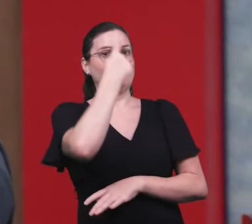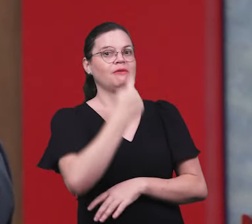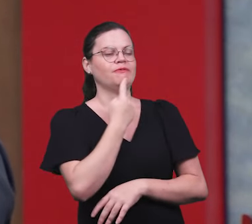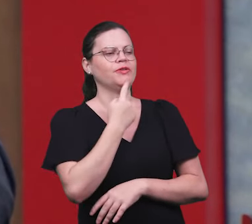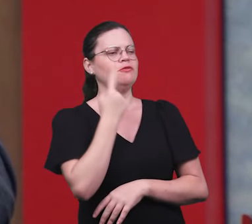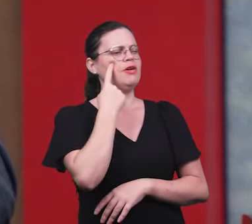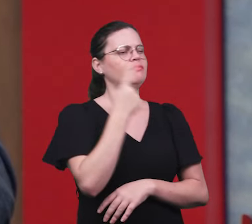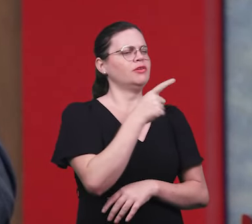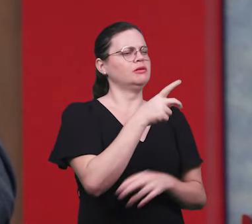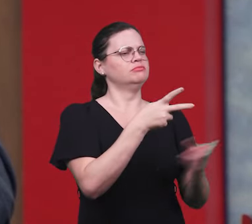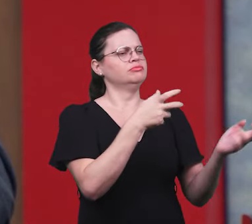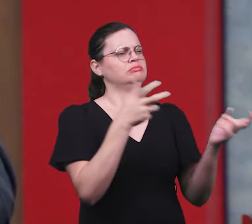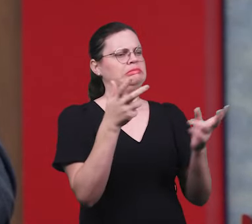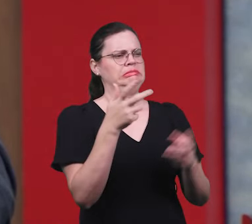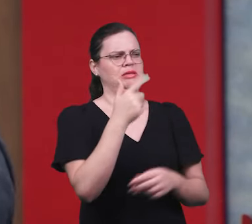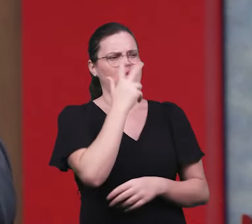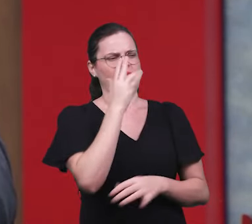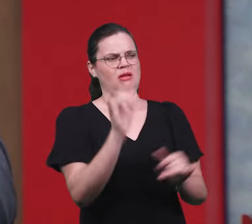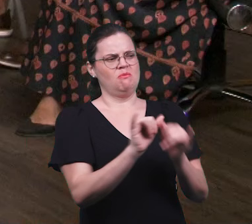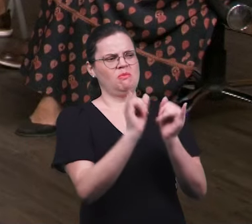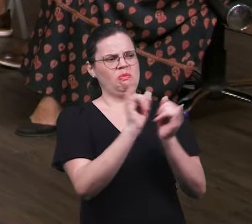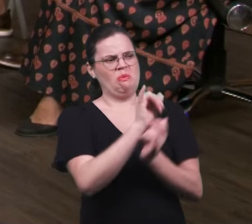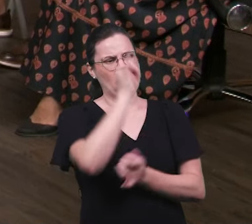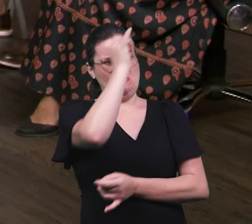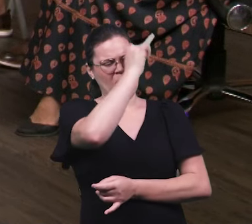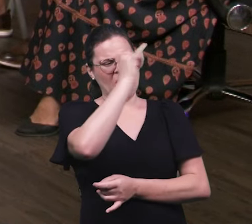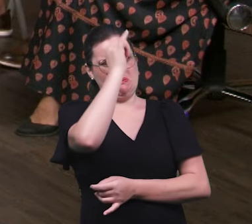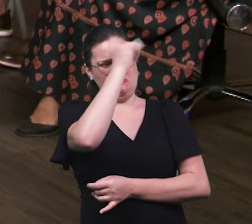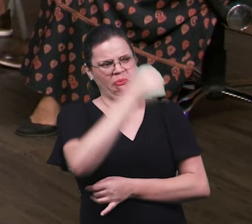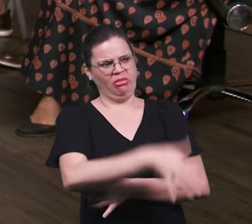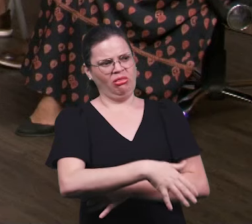pessoa fútil, uma pessoa sem valor.